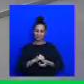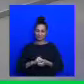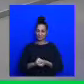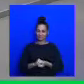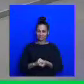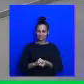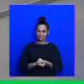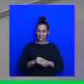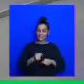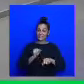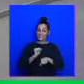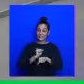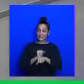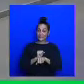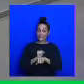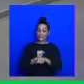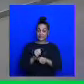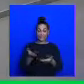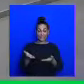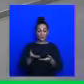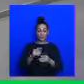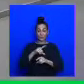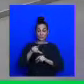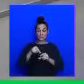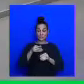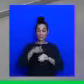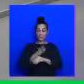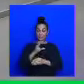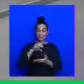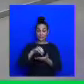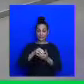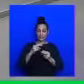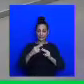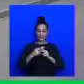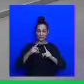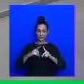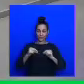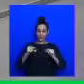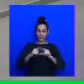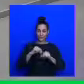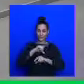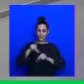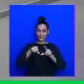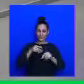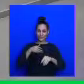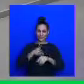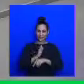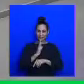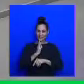confirmações. Aguardando agora a validação do sorteio com a matriz da Caixa em Brasília. Sorteio validado!